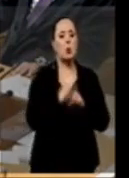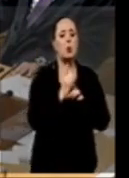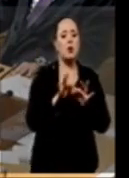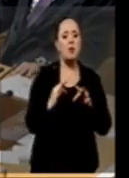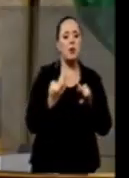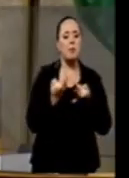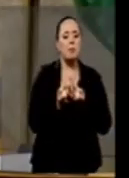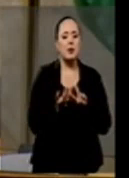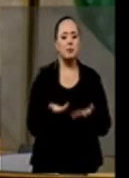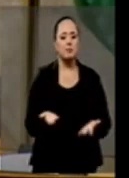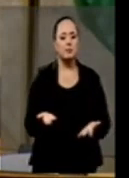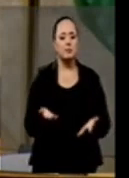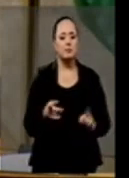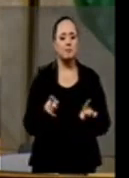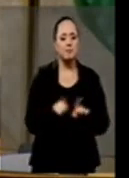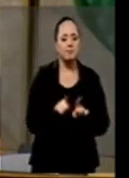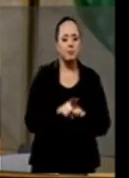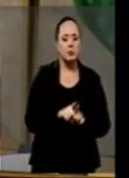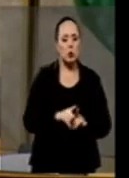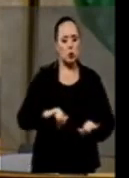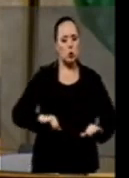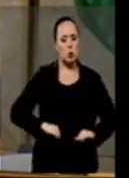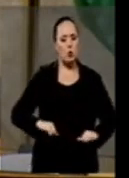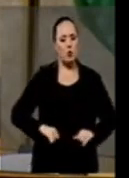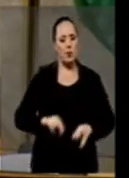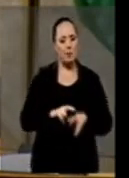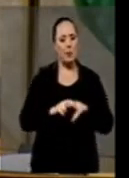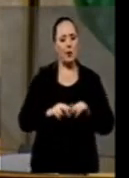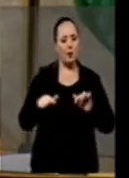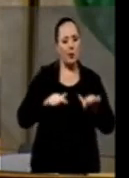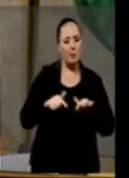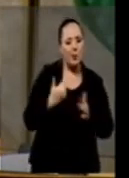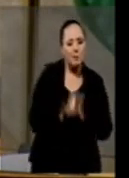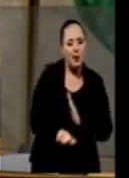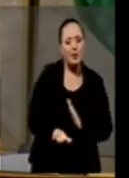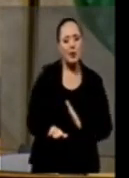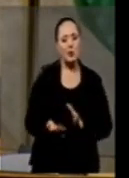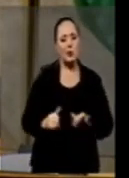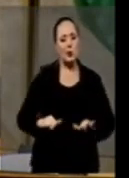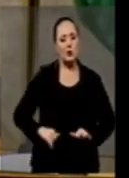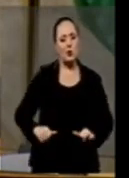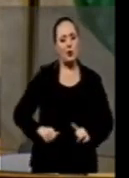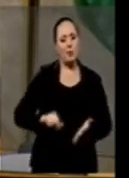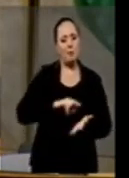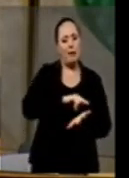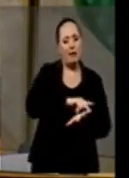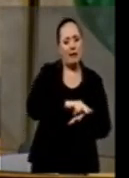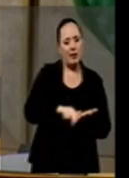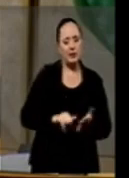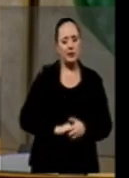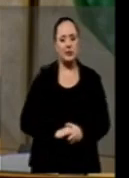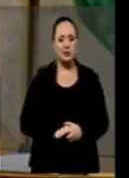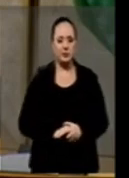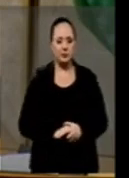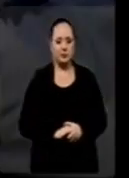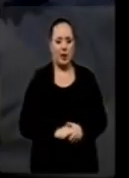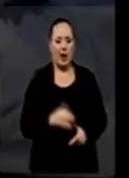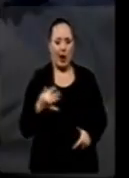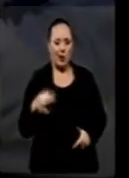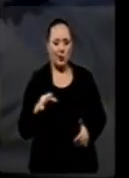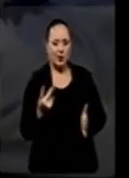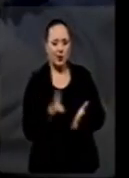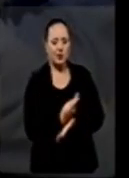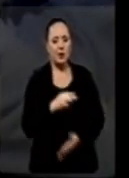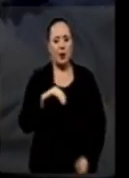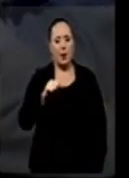pelos empregos e rendas perdidos a dor do desastre de mariana se repete a cravada